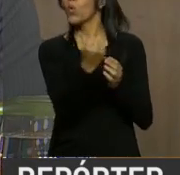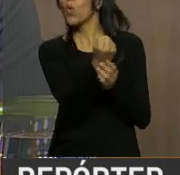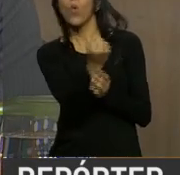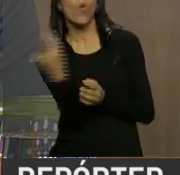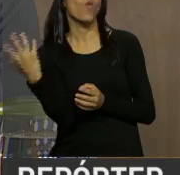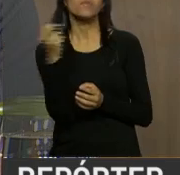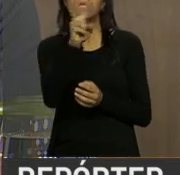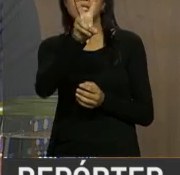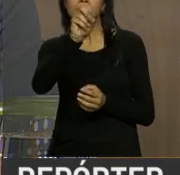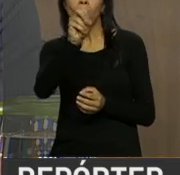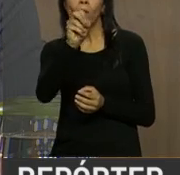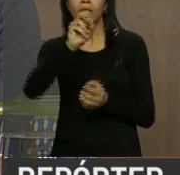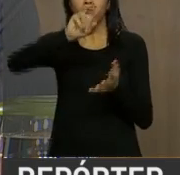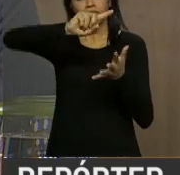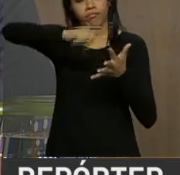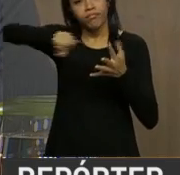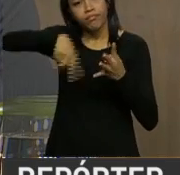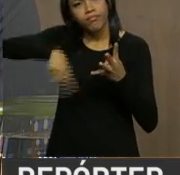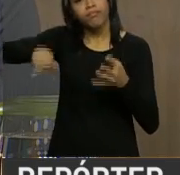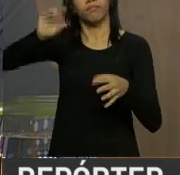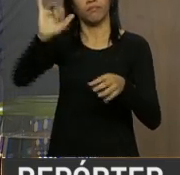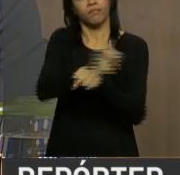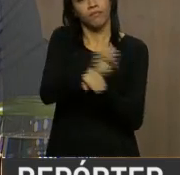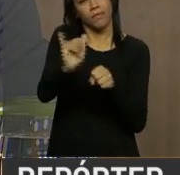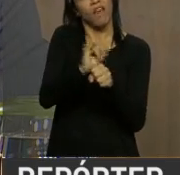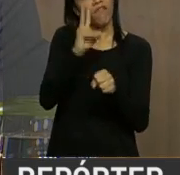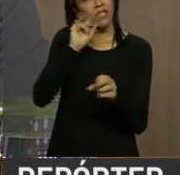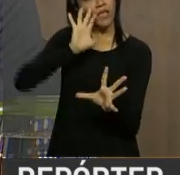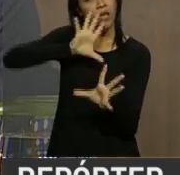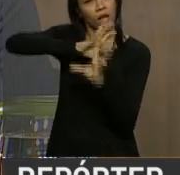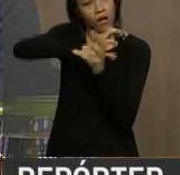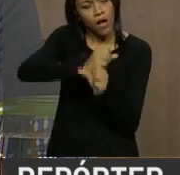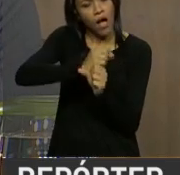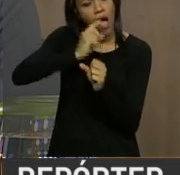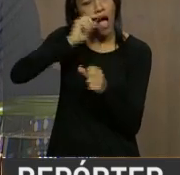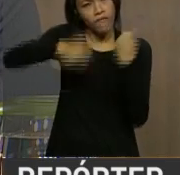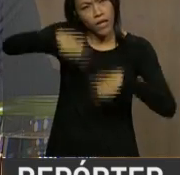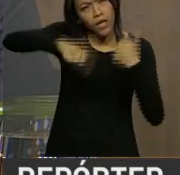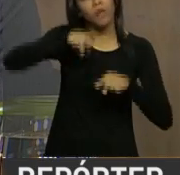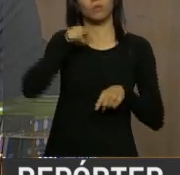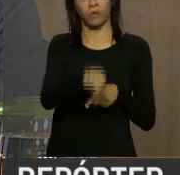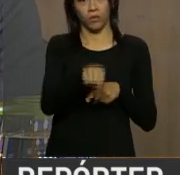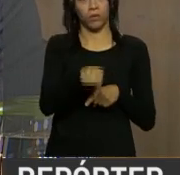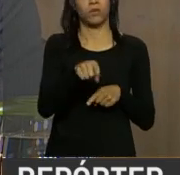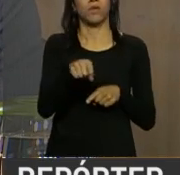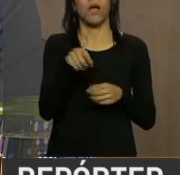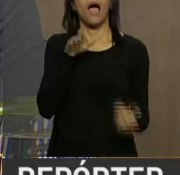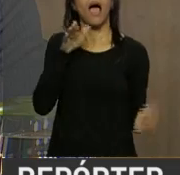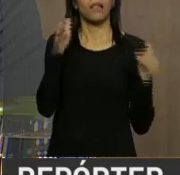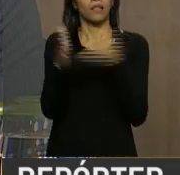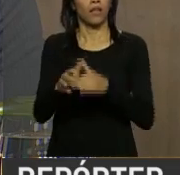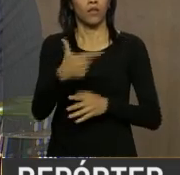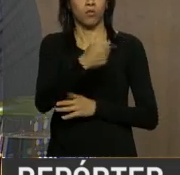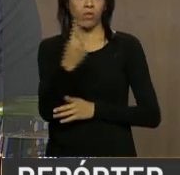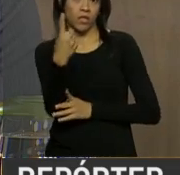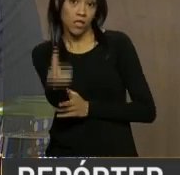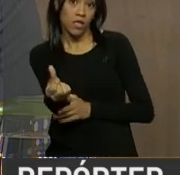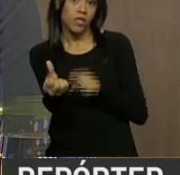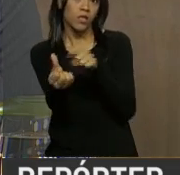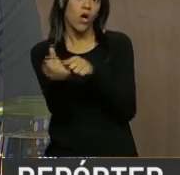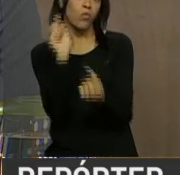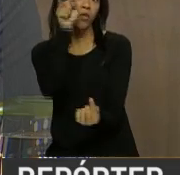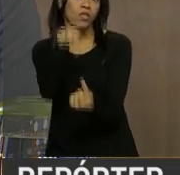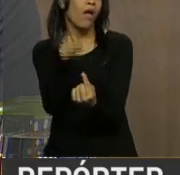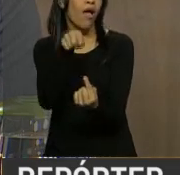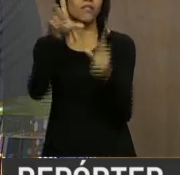na verdade, será revisto. Nós queremos, em 31 de dezembro de 2016, ter